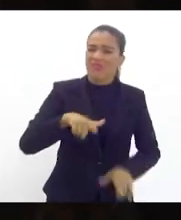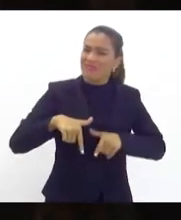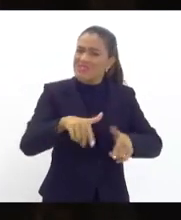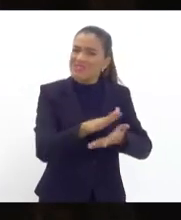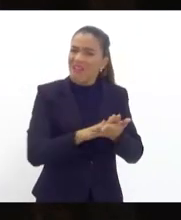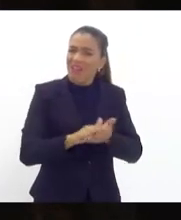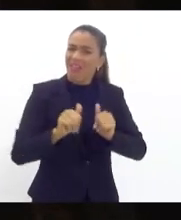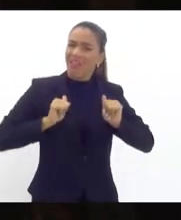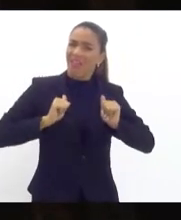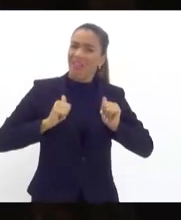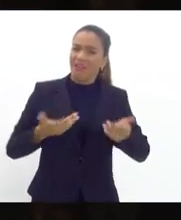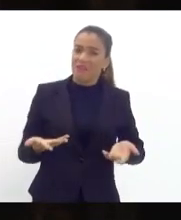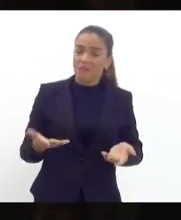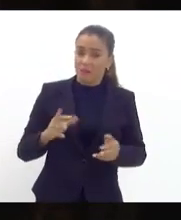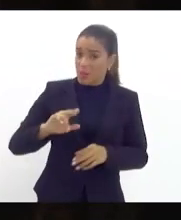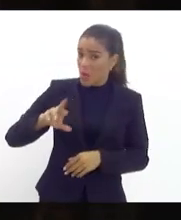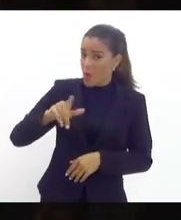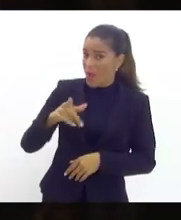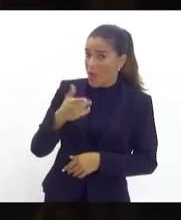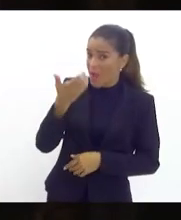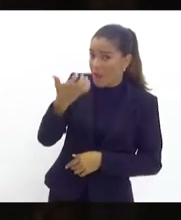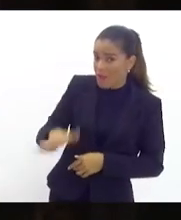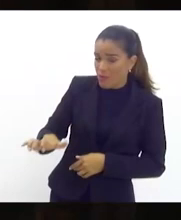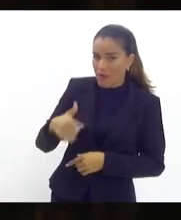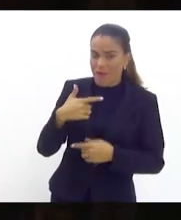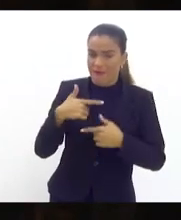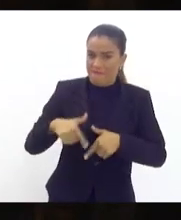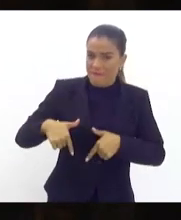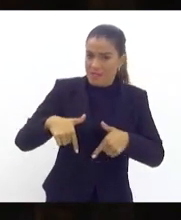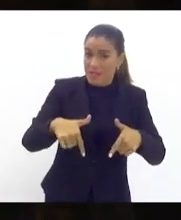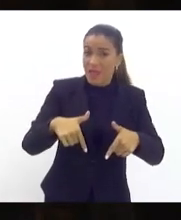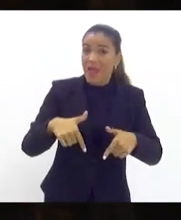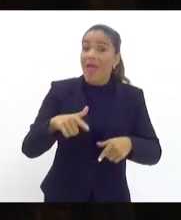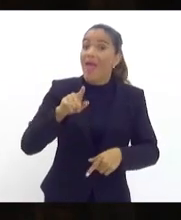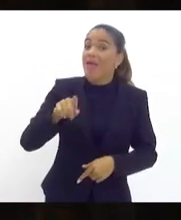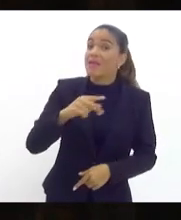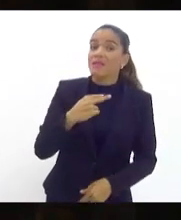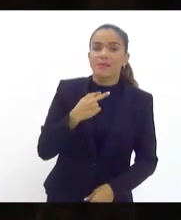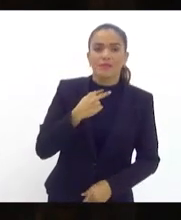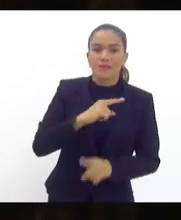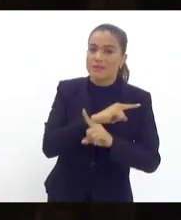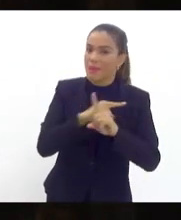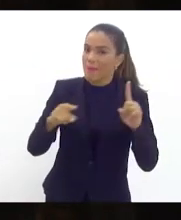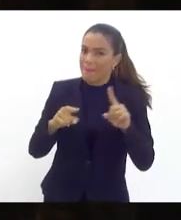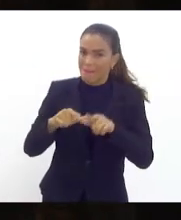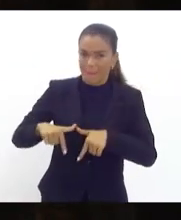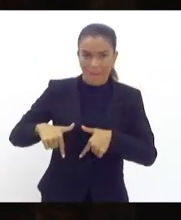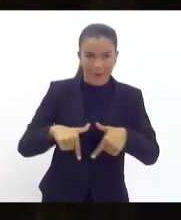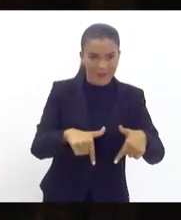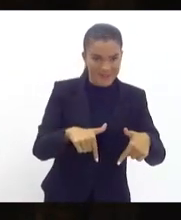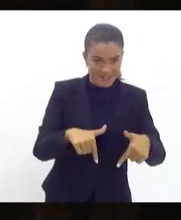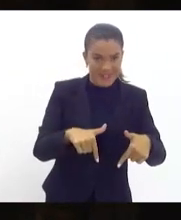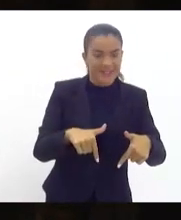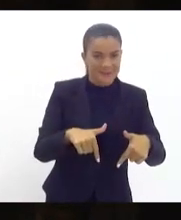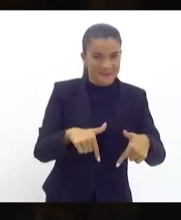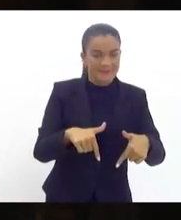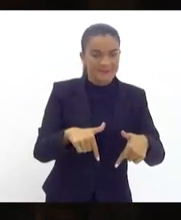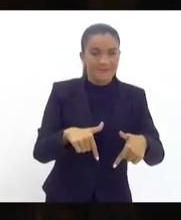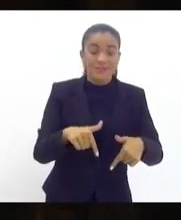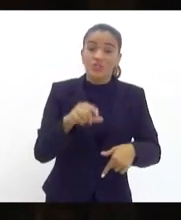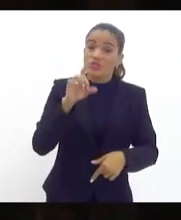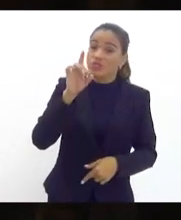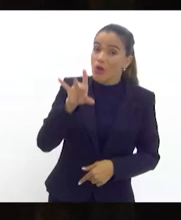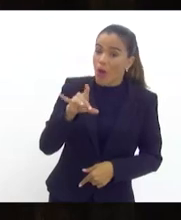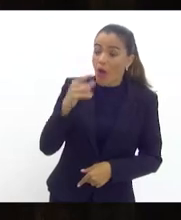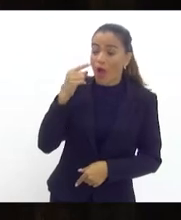A questão não é de não querer fazer é de não poder fazer diretamente entendeu exceto se tiver